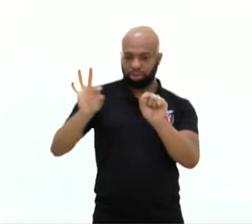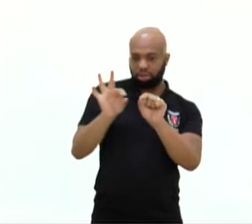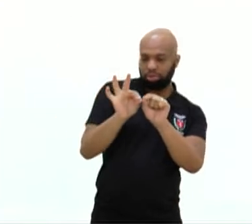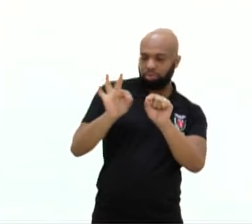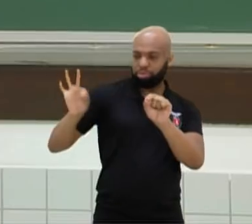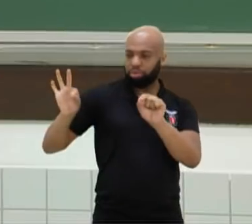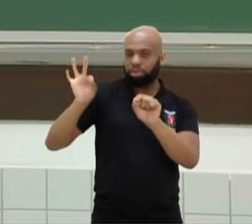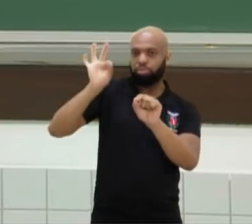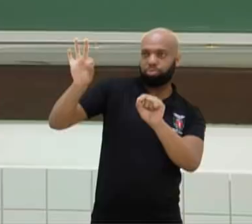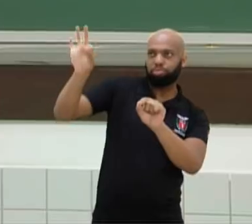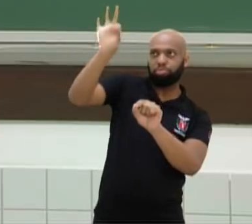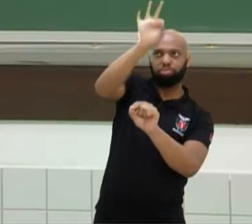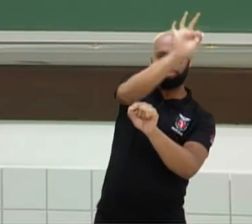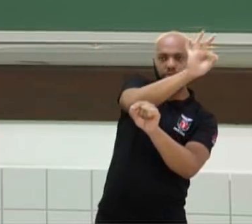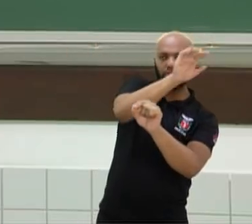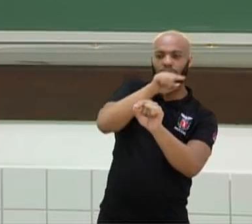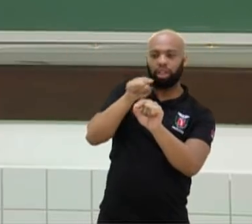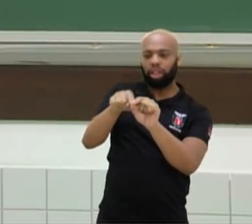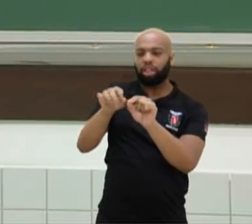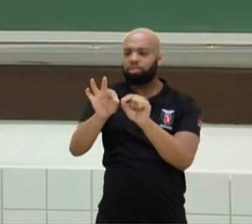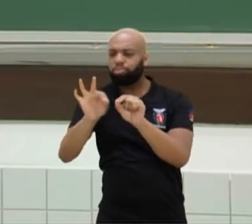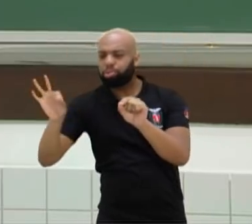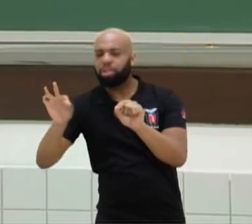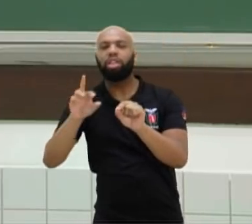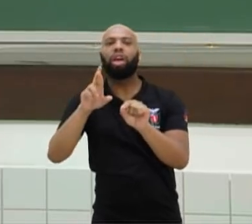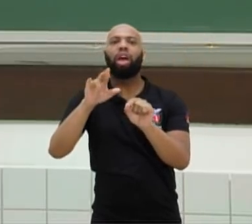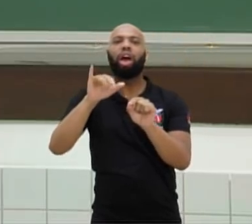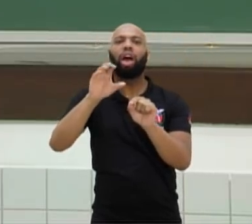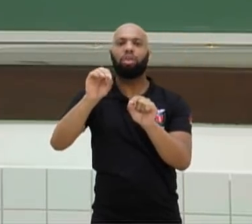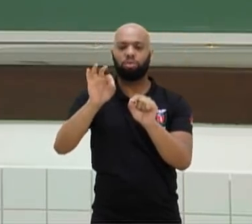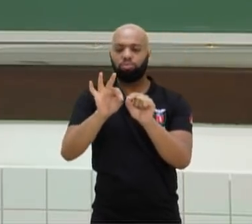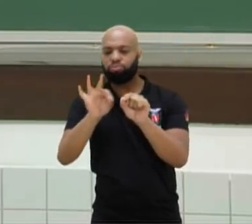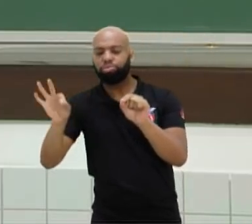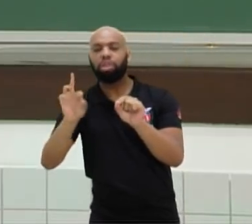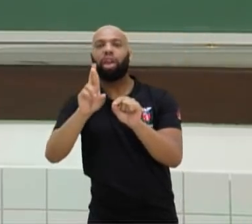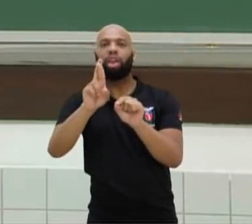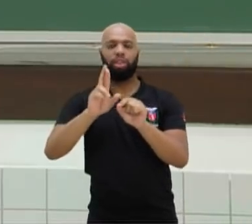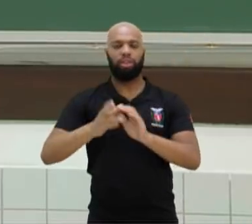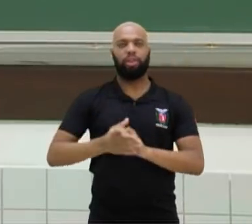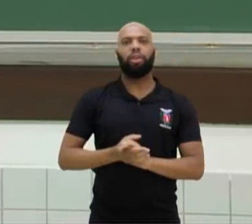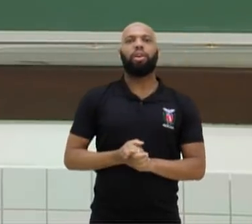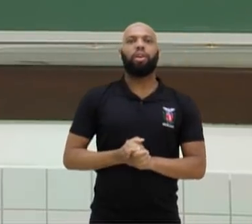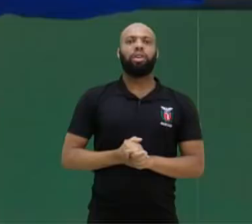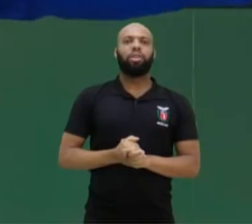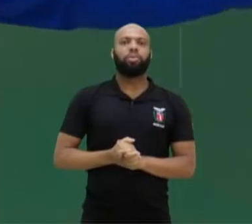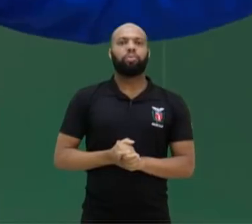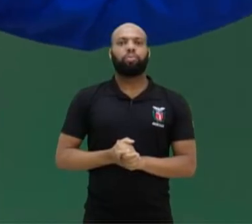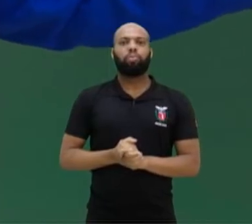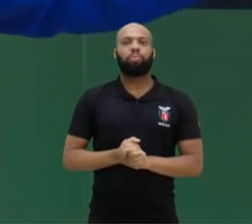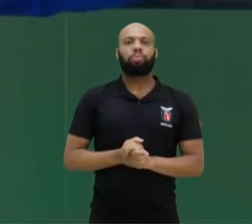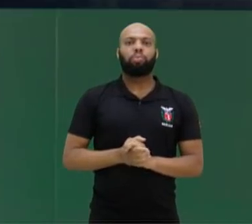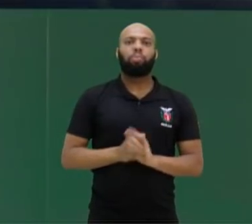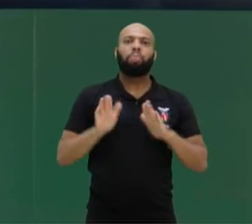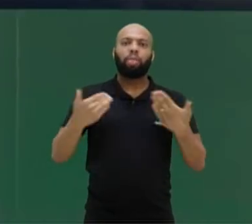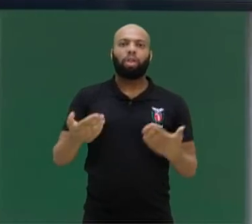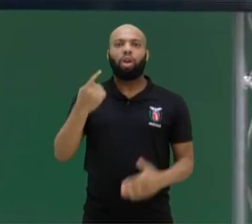os pontos é raio. Tudo bem? Vamos em frente então. Como a gente